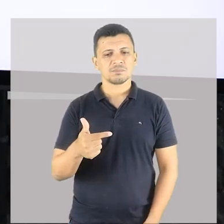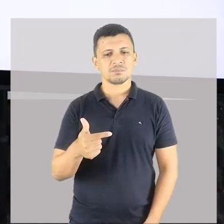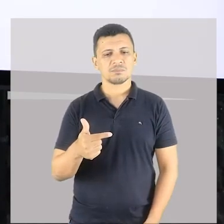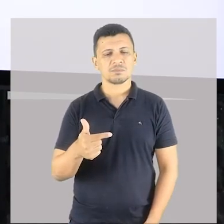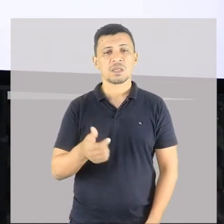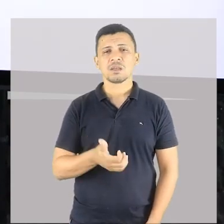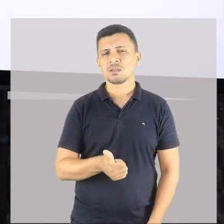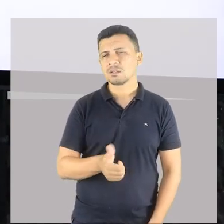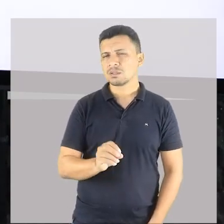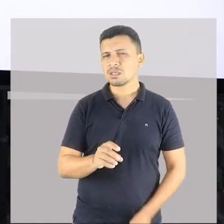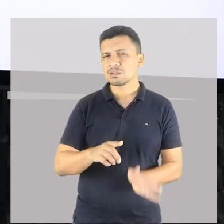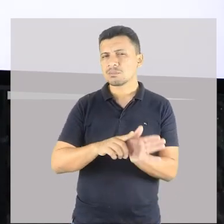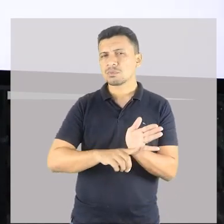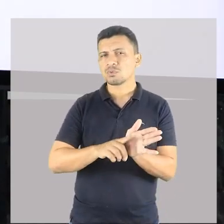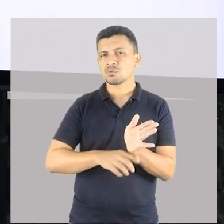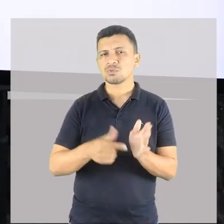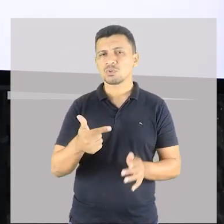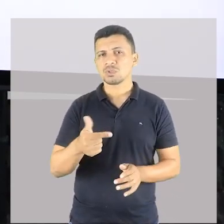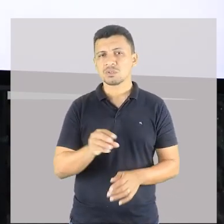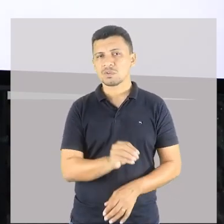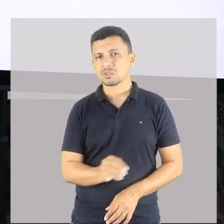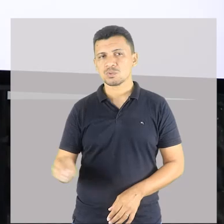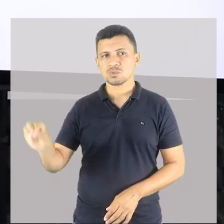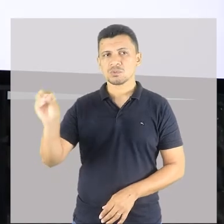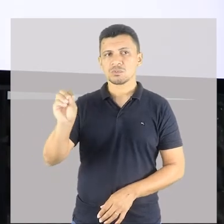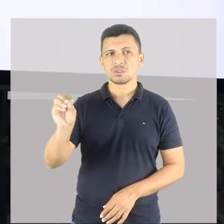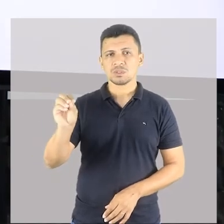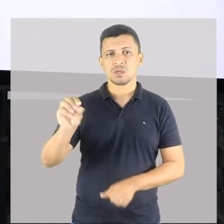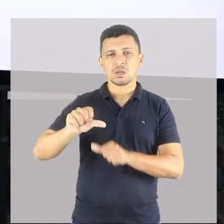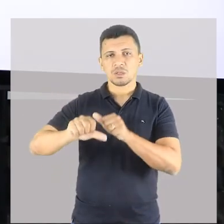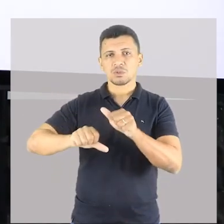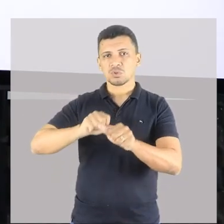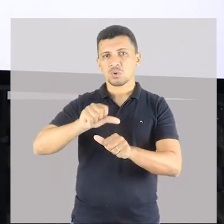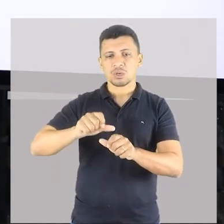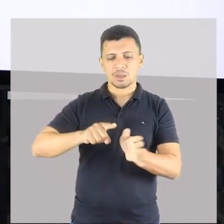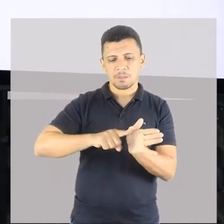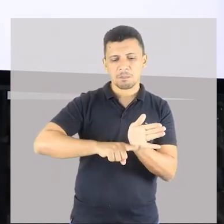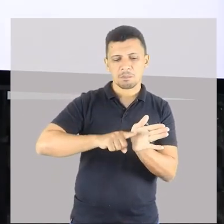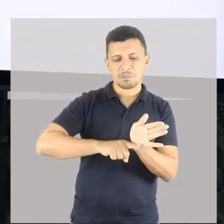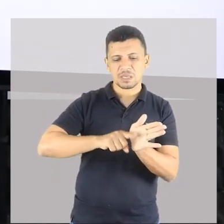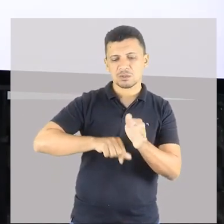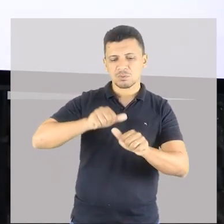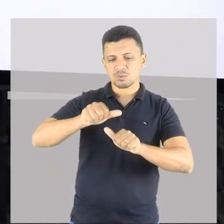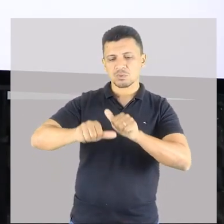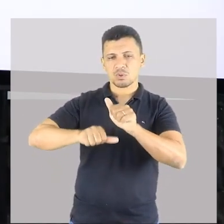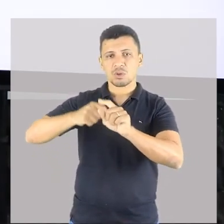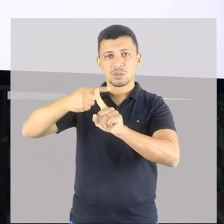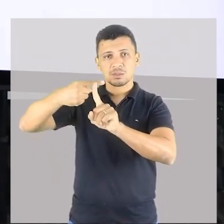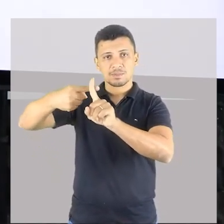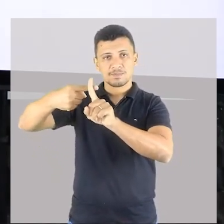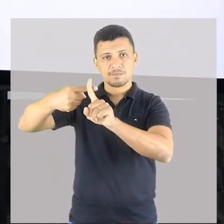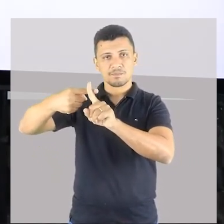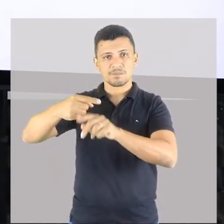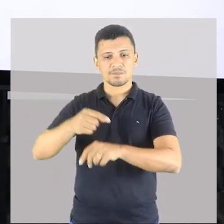Esse 10 elevado a menos 2 vai subir trocando o sinal do expoente, 10 a segunda.